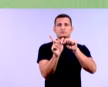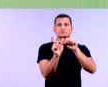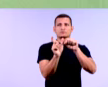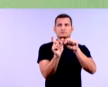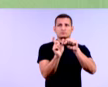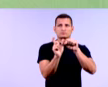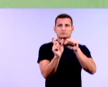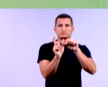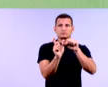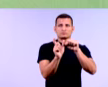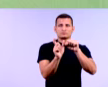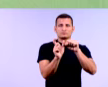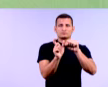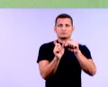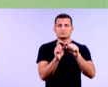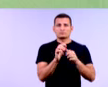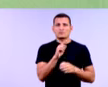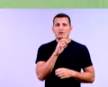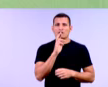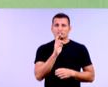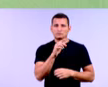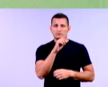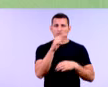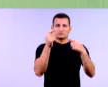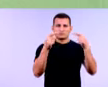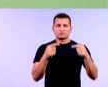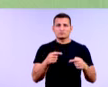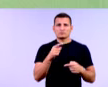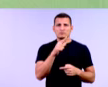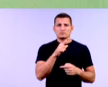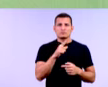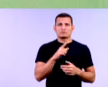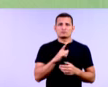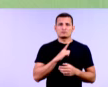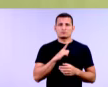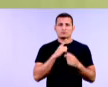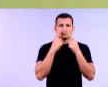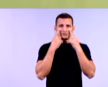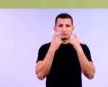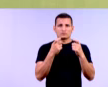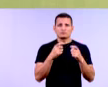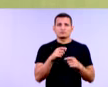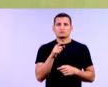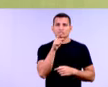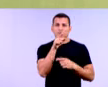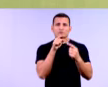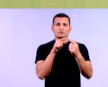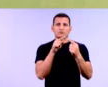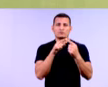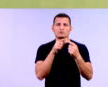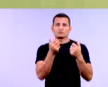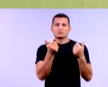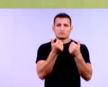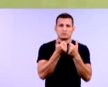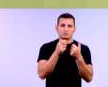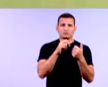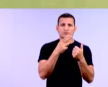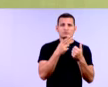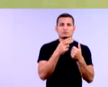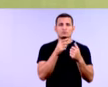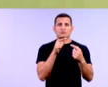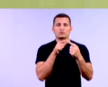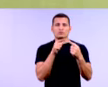fazer responder esse tipo de questão, ela também é curiosa. Ou você concorda com quem está próximo, ou você concorda com os